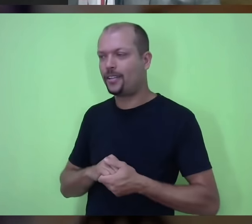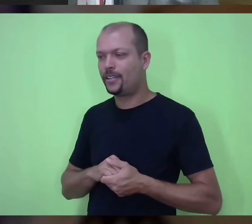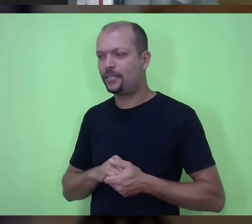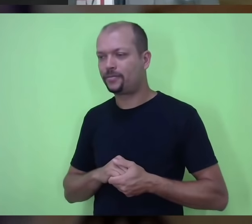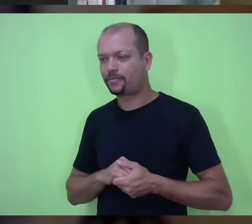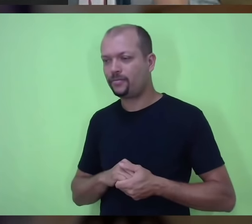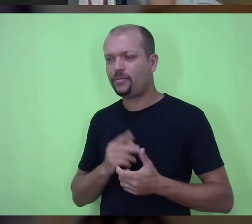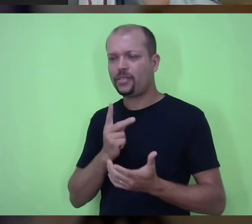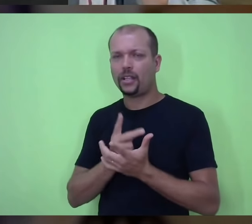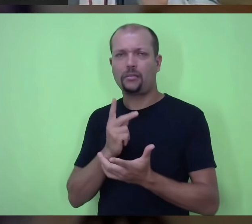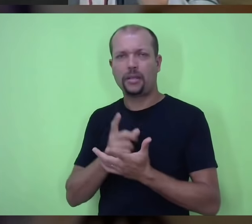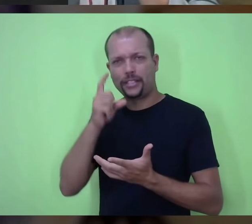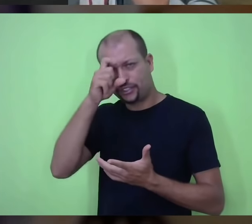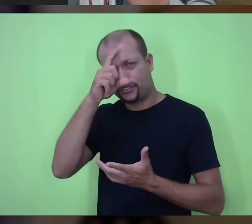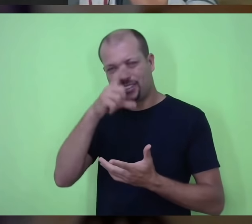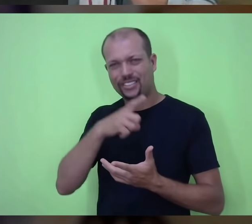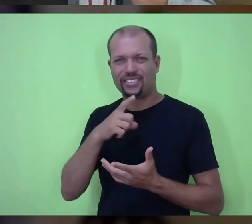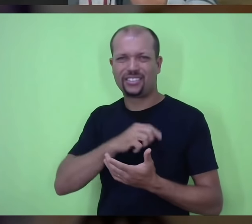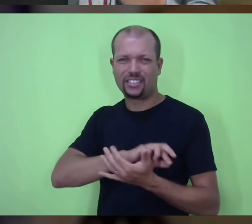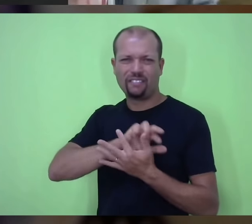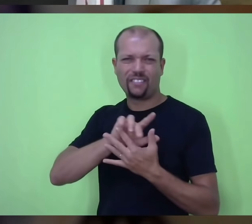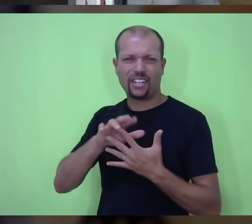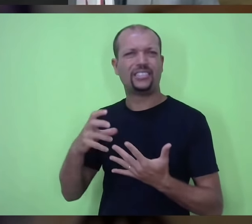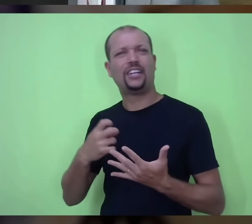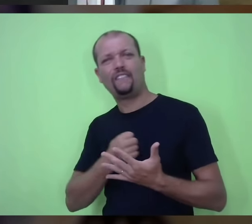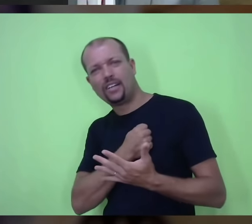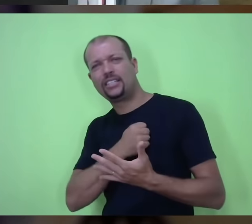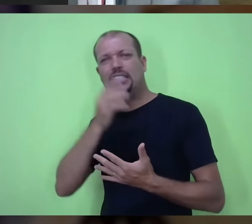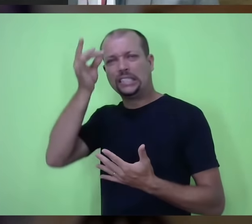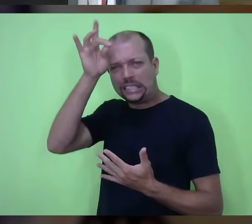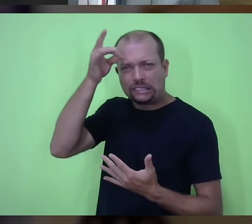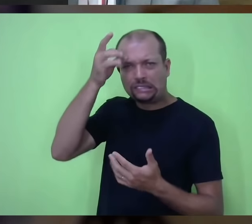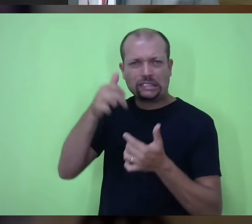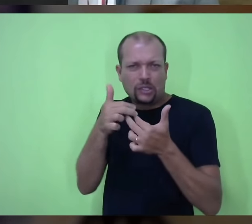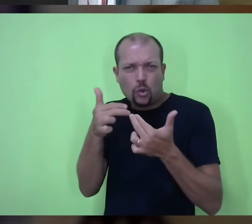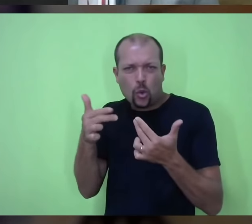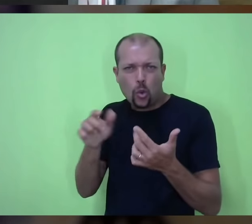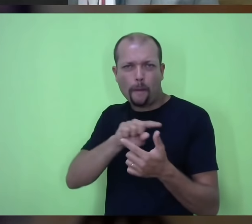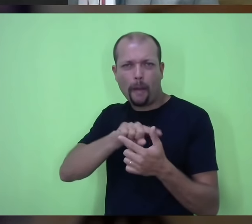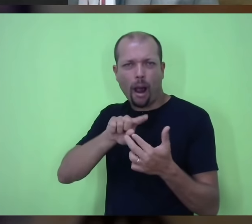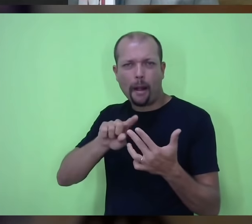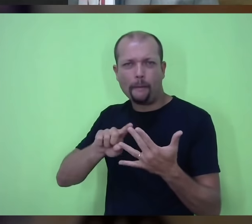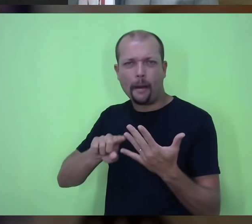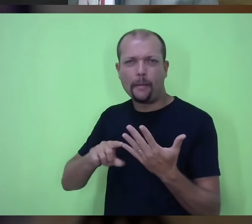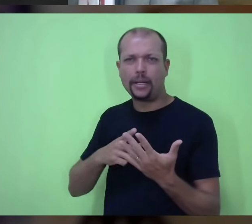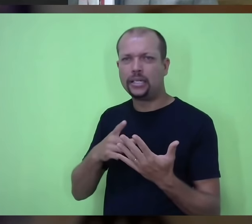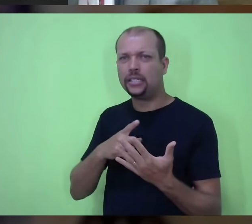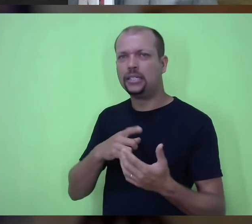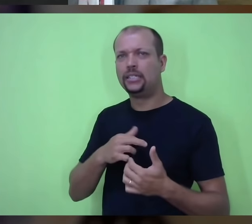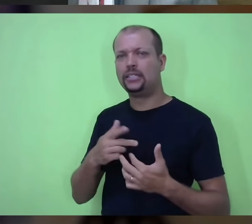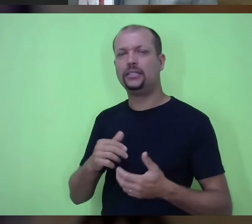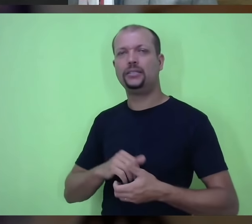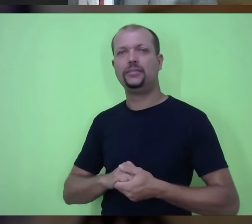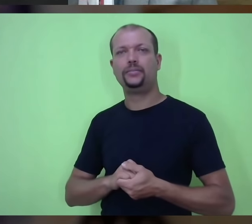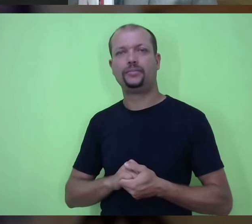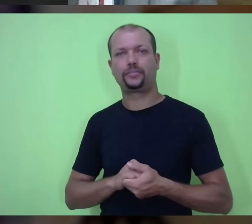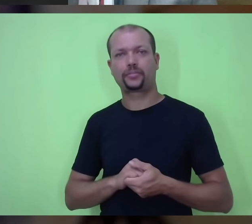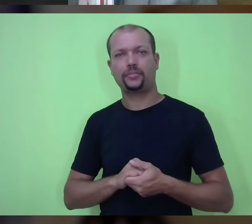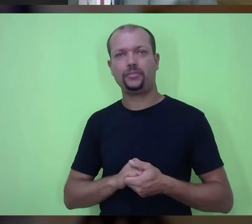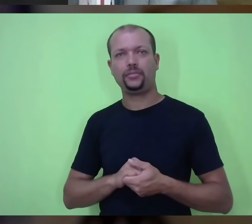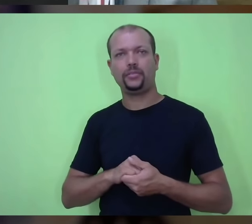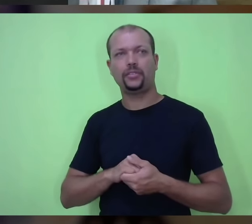essas dificuldades soteriológicas, salvação, santificação, né, natureza de Cristo, somos nós. O